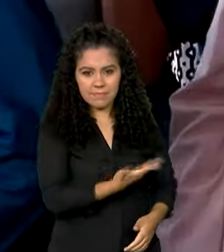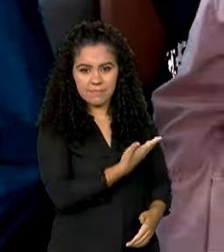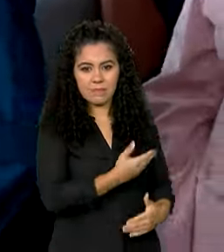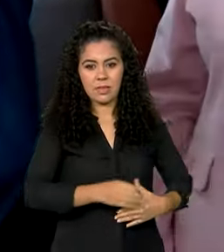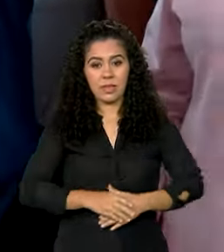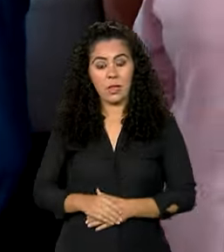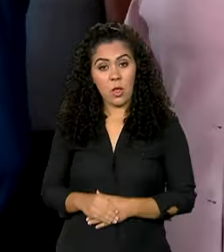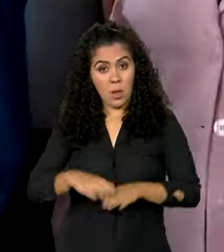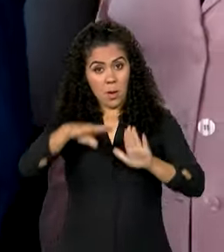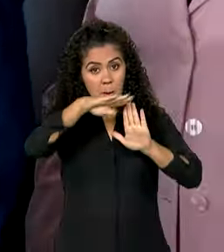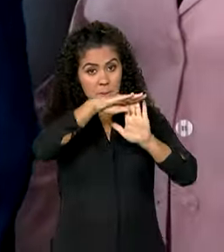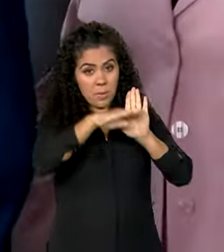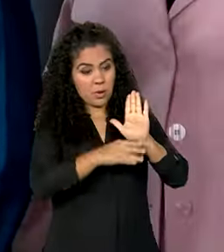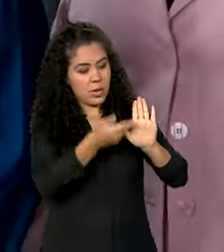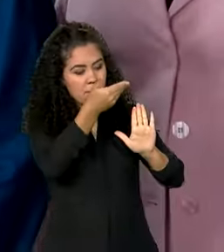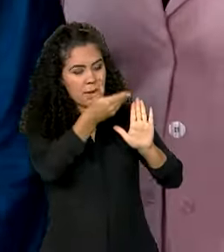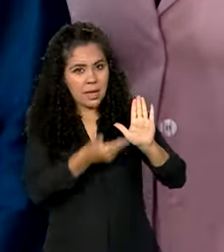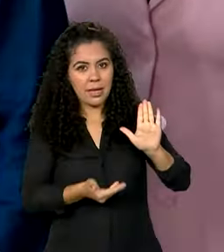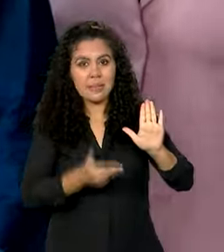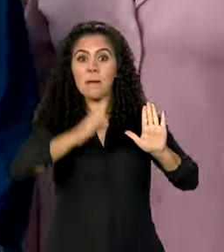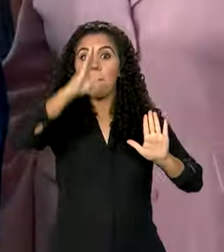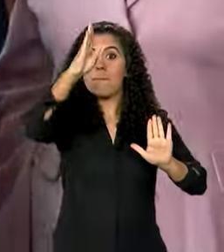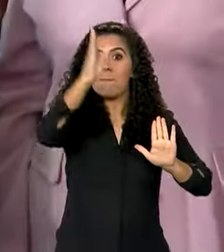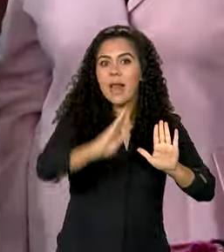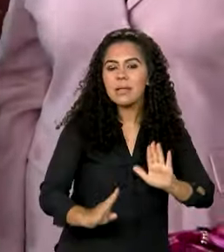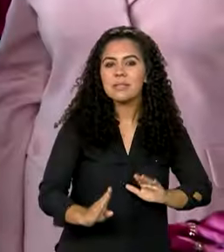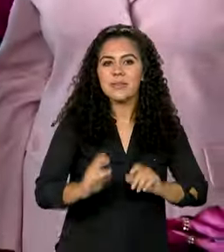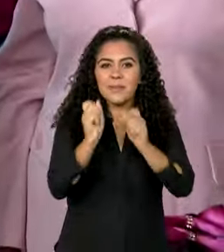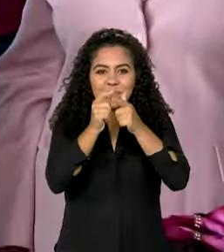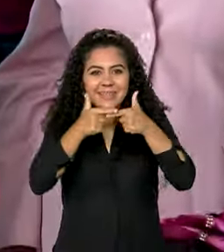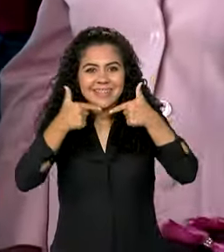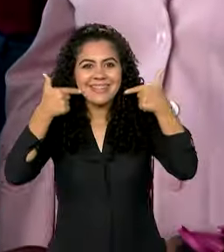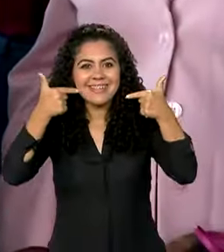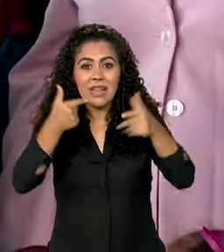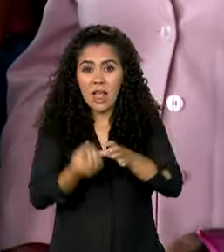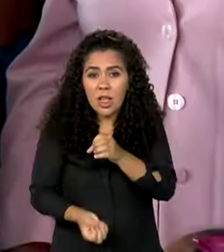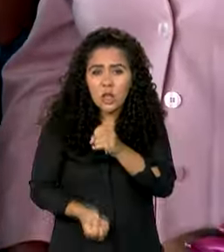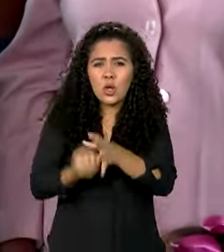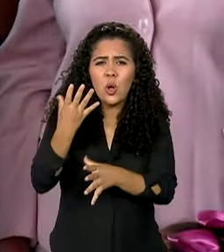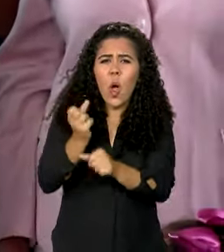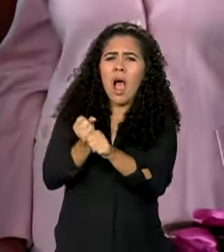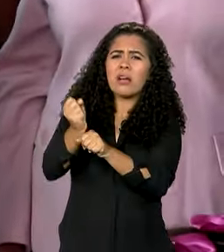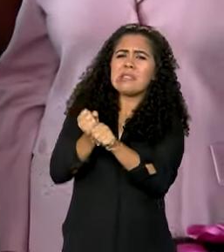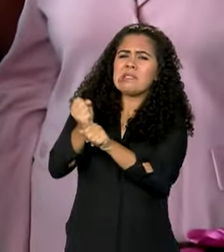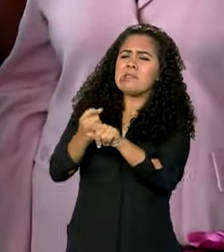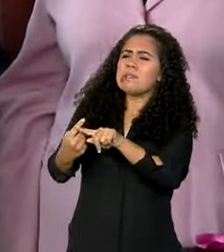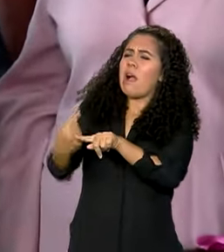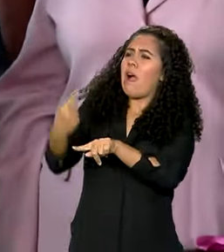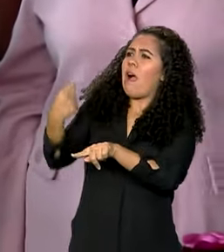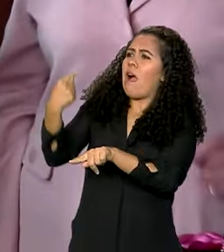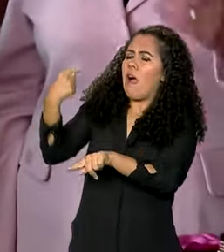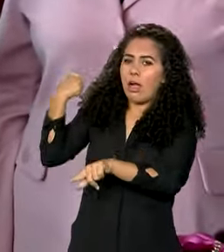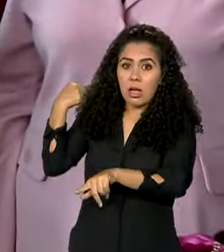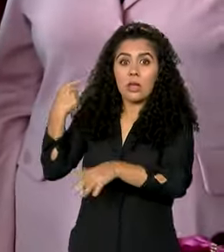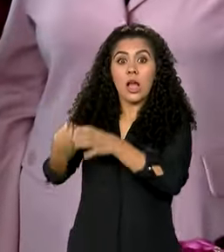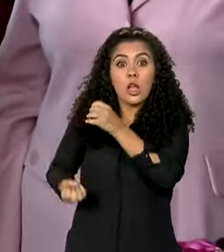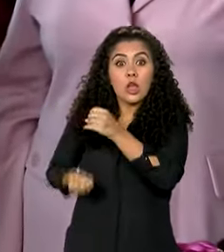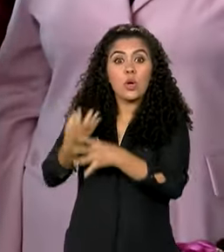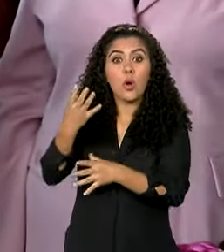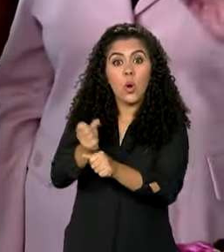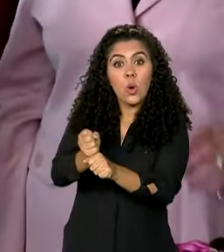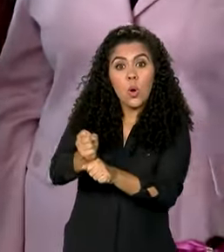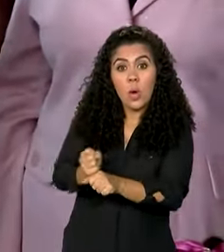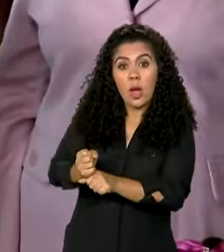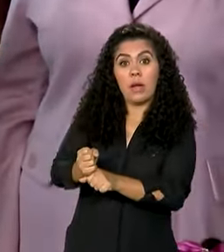Esse programa Brasil Sorridente, ele foi criado há muito tempo atrás. Ele foi criado ainda no ano